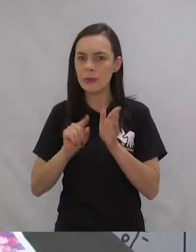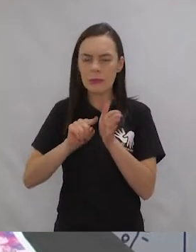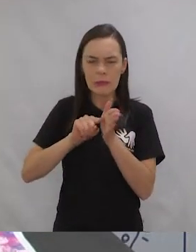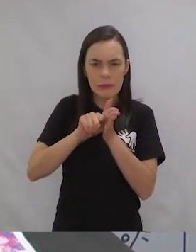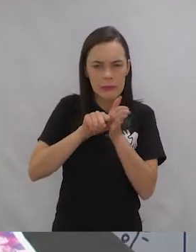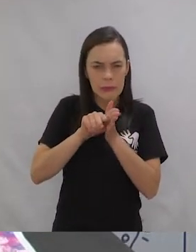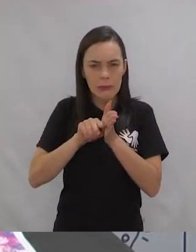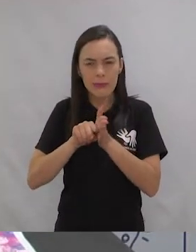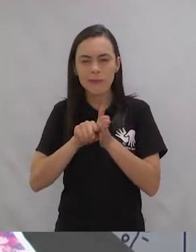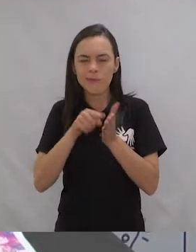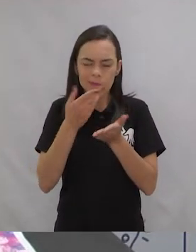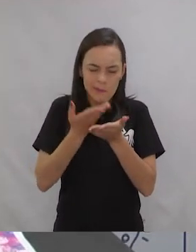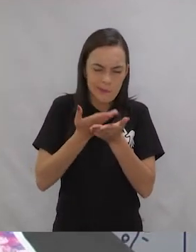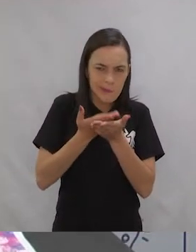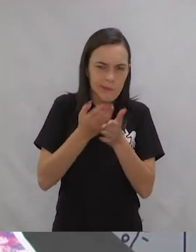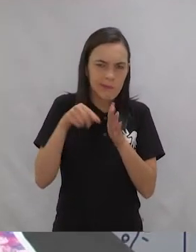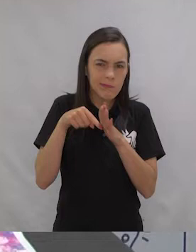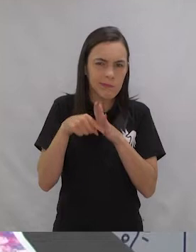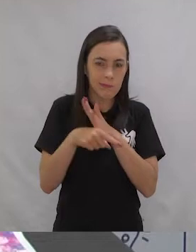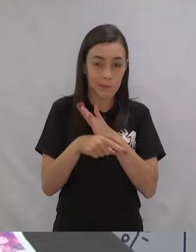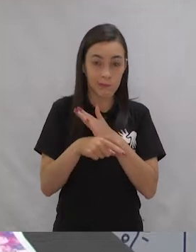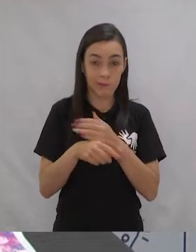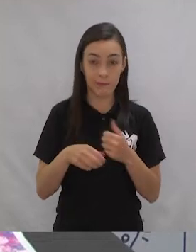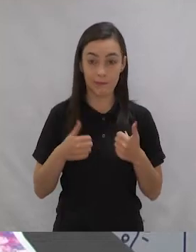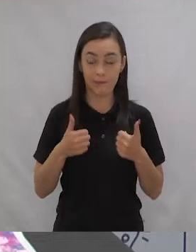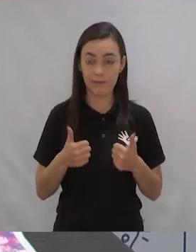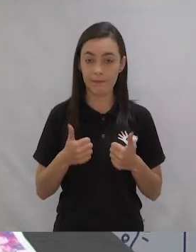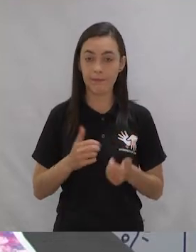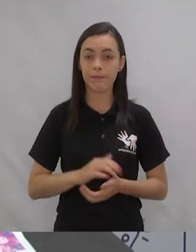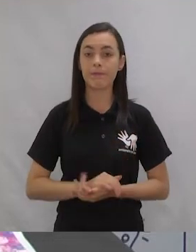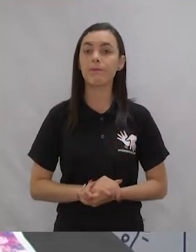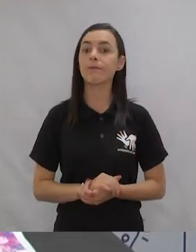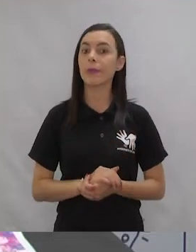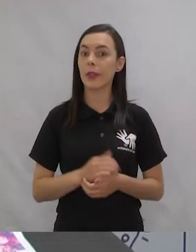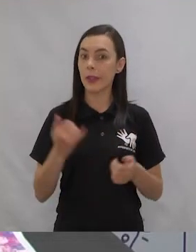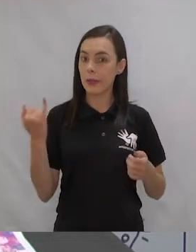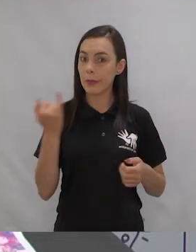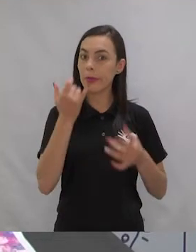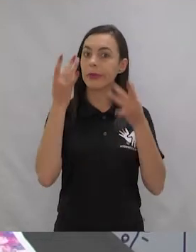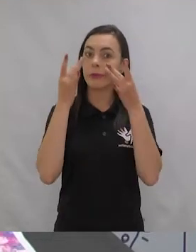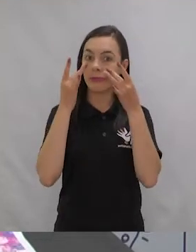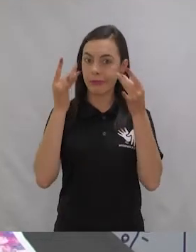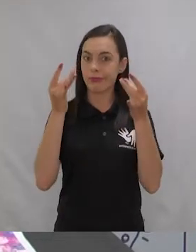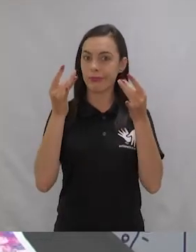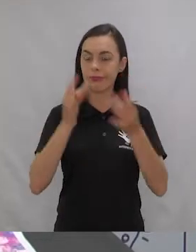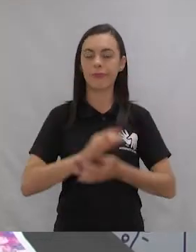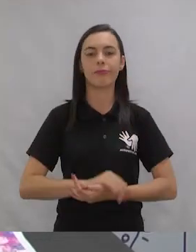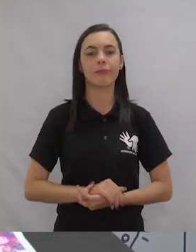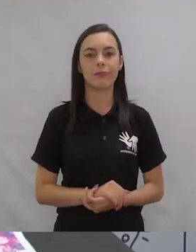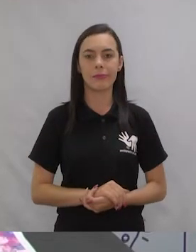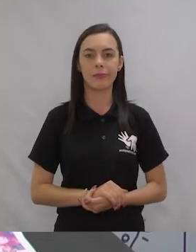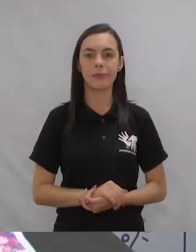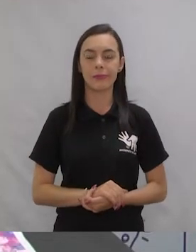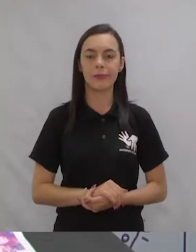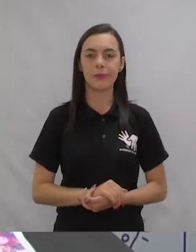quê? Pesquisado, estudado, certo? E tem que prestar bastante atenção.